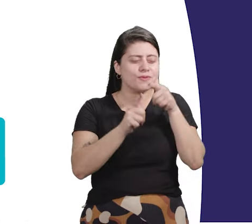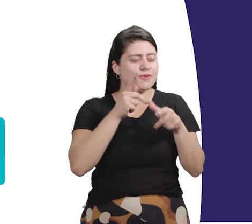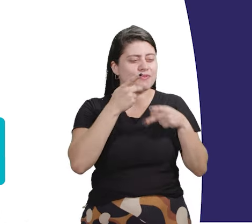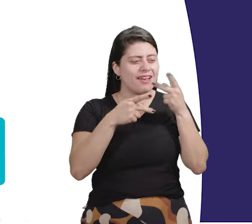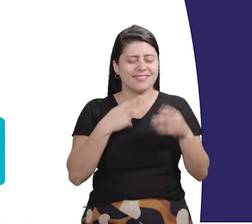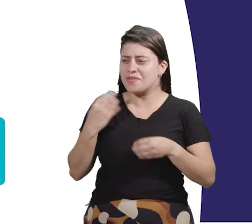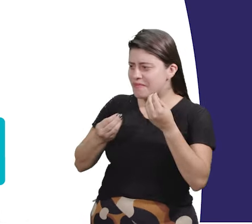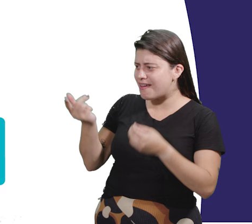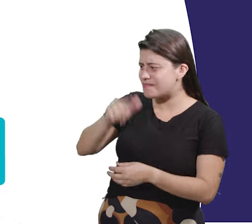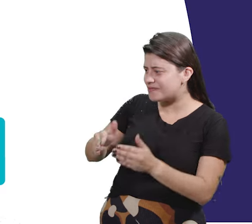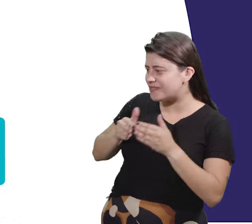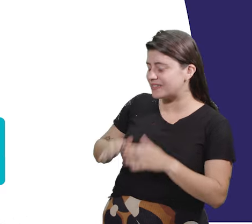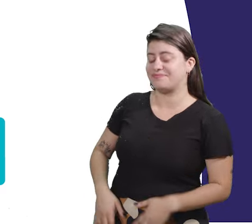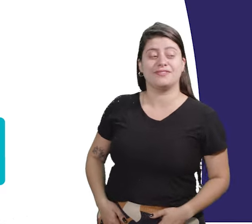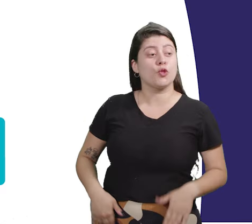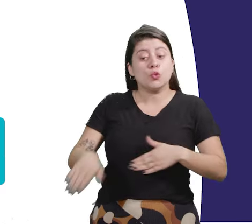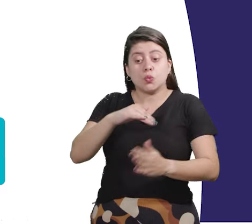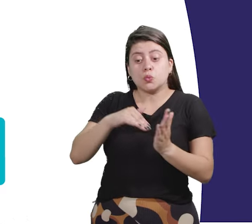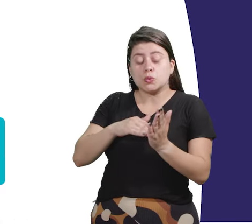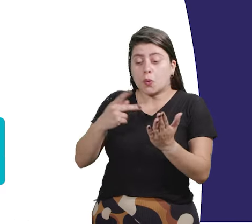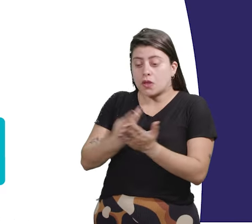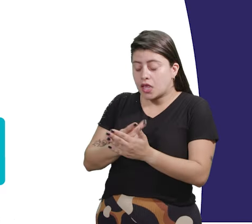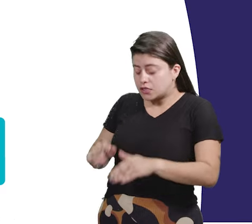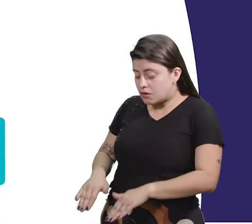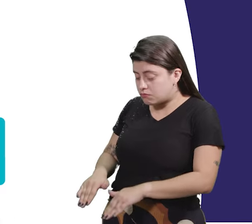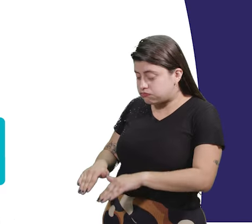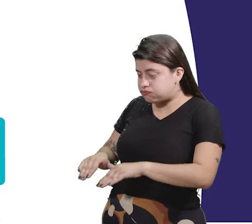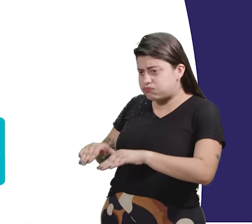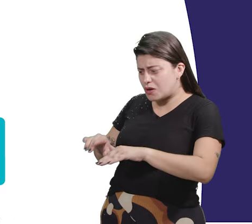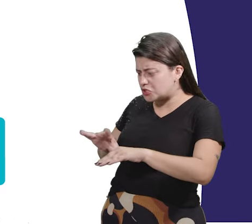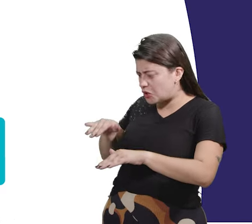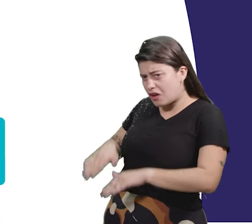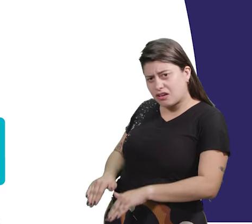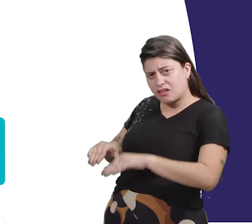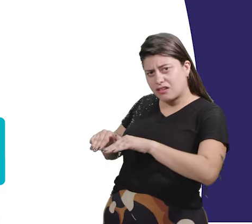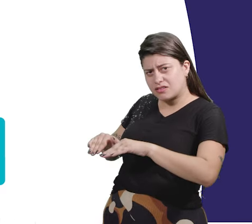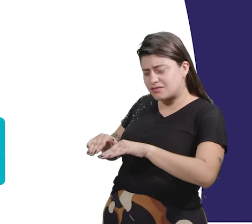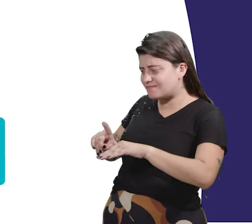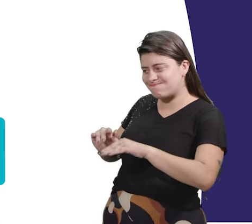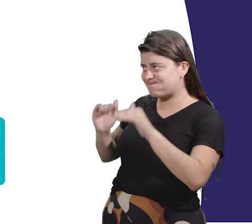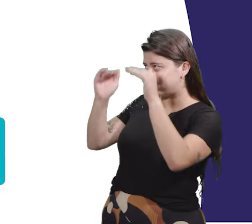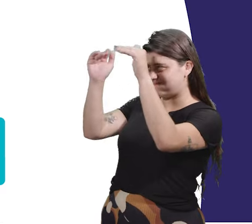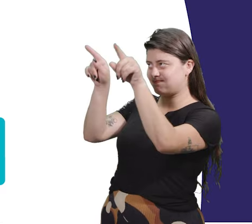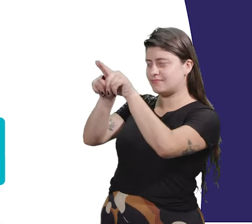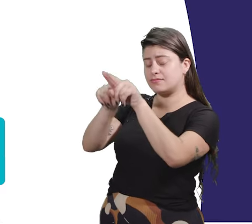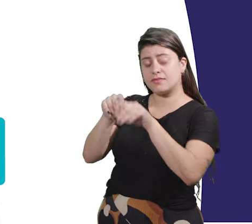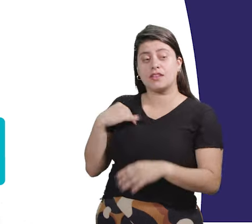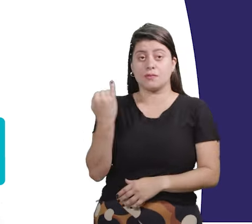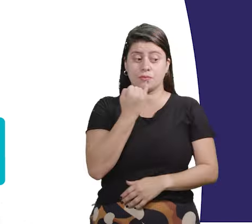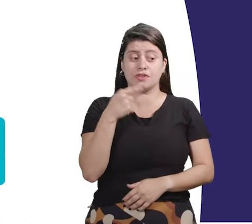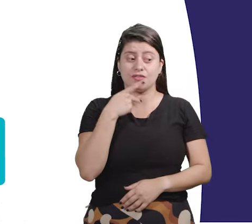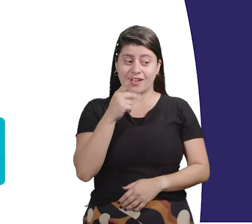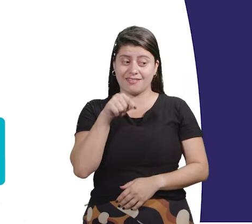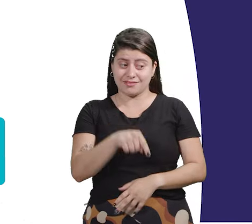não fica na infância. E é muito importante a gente falar sobre isso, porque a gente sabe que a